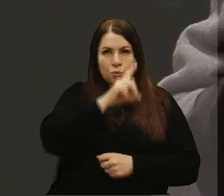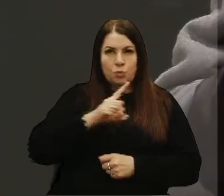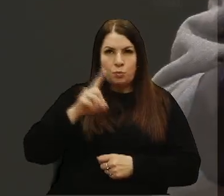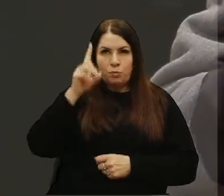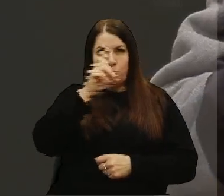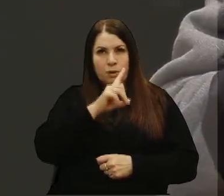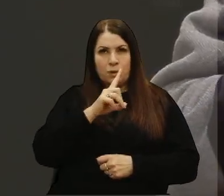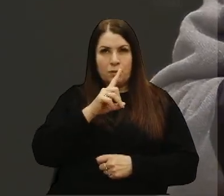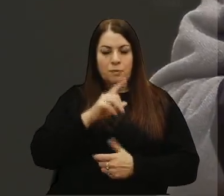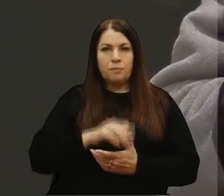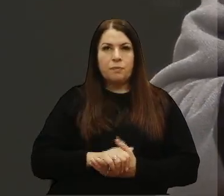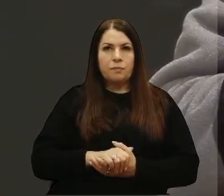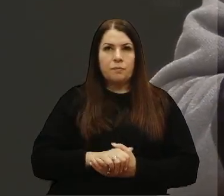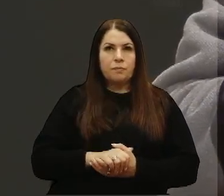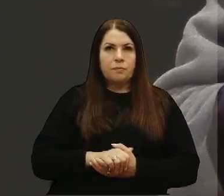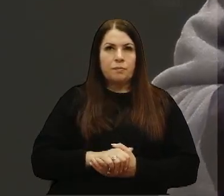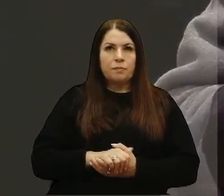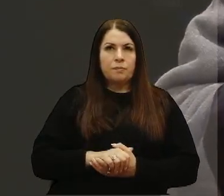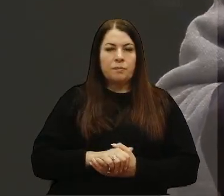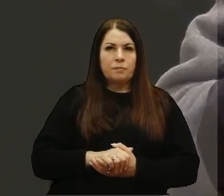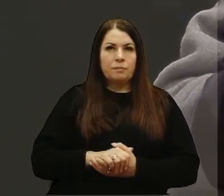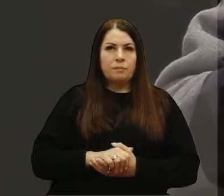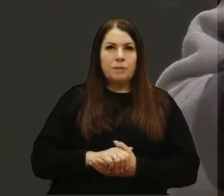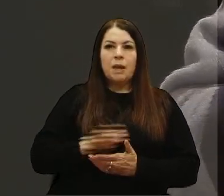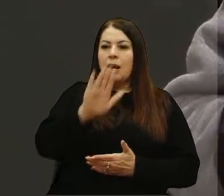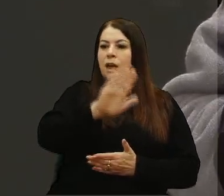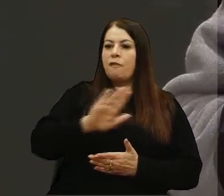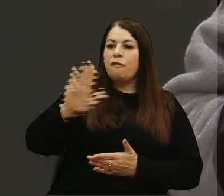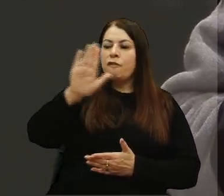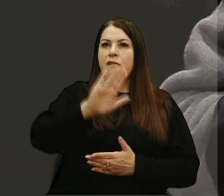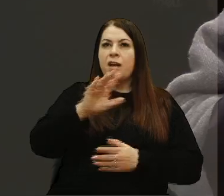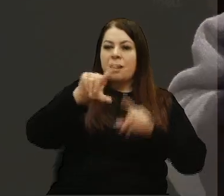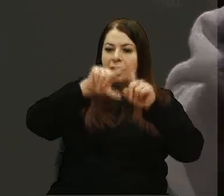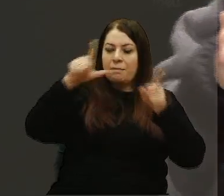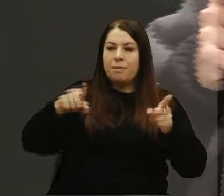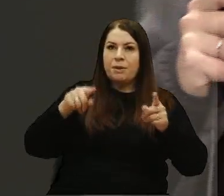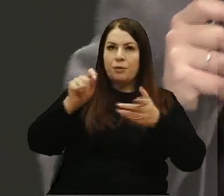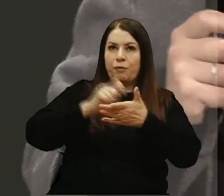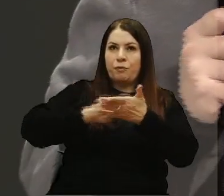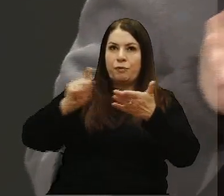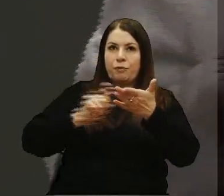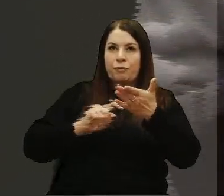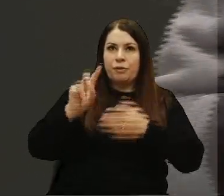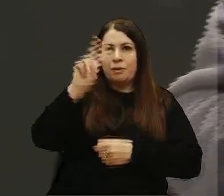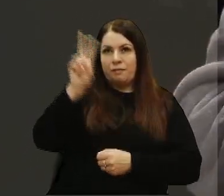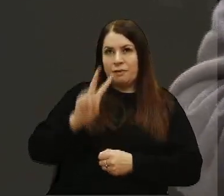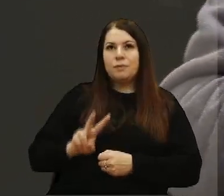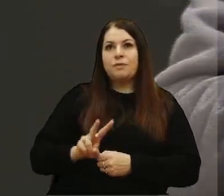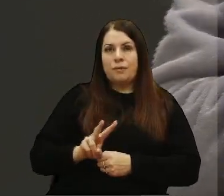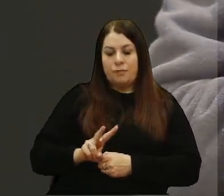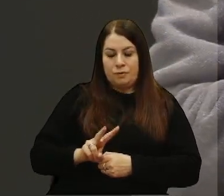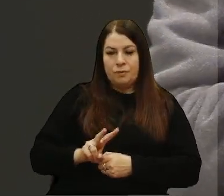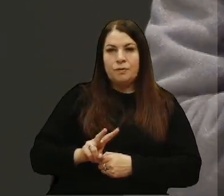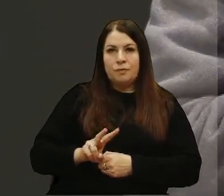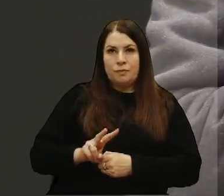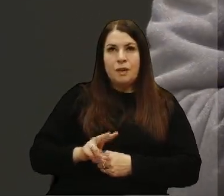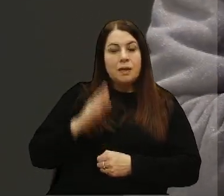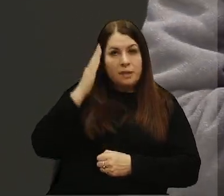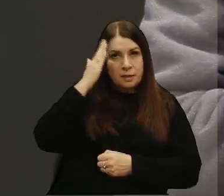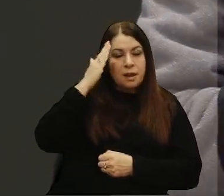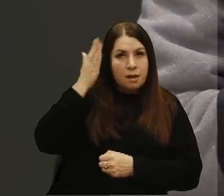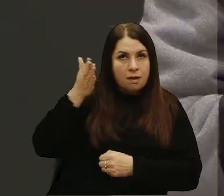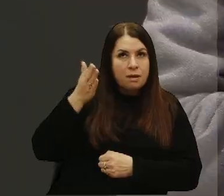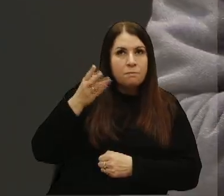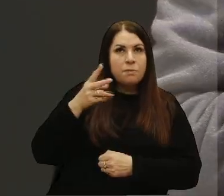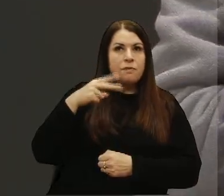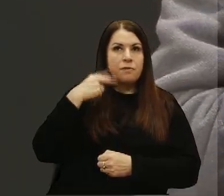para lavar cabine de pintura que ninguém quer? Quem veio da Venezuela, presidente. Sabe, vereador